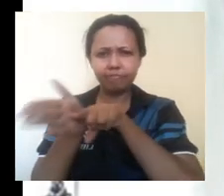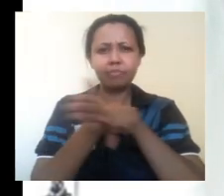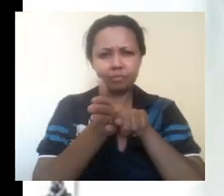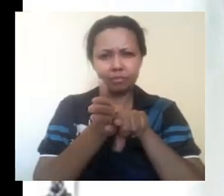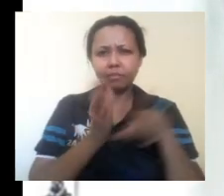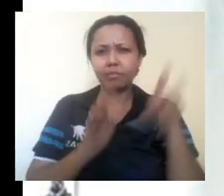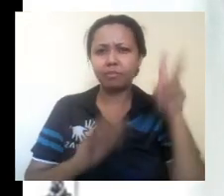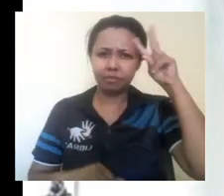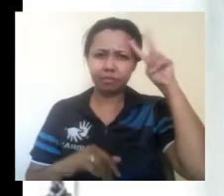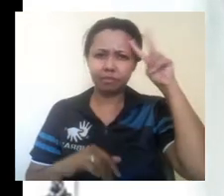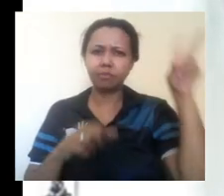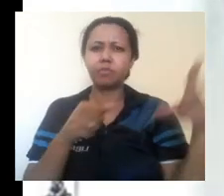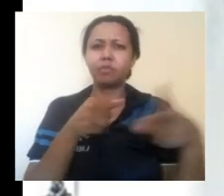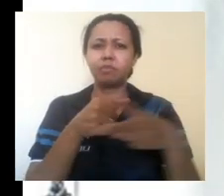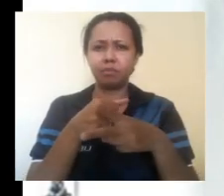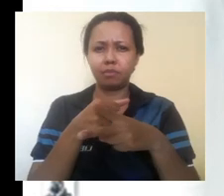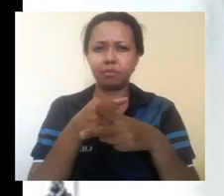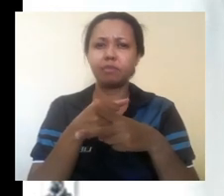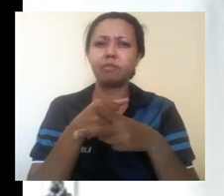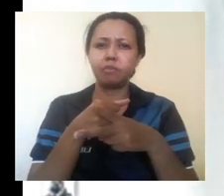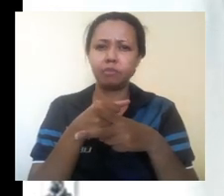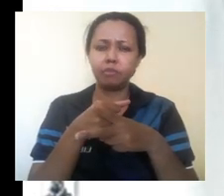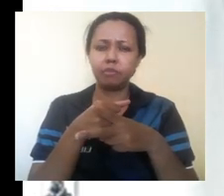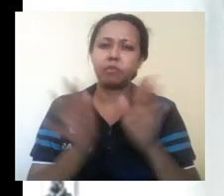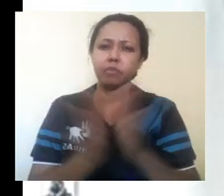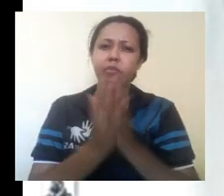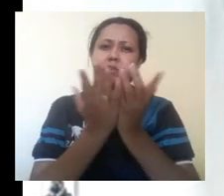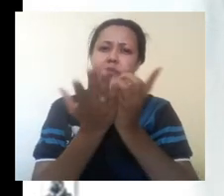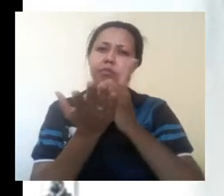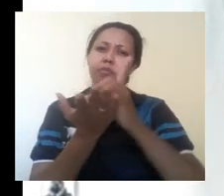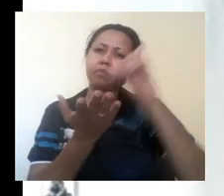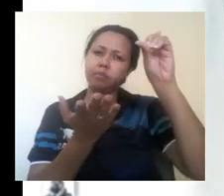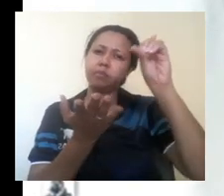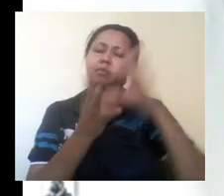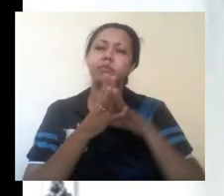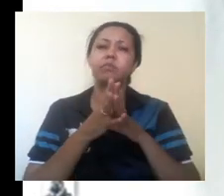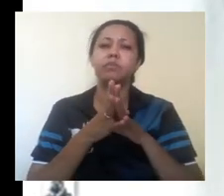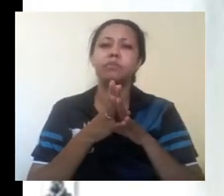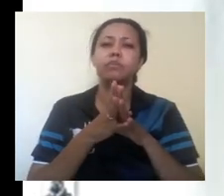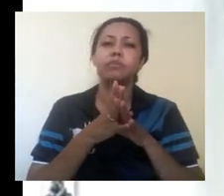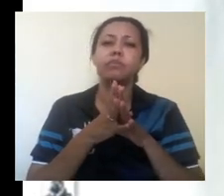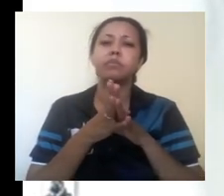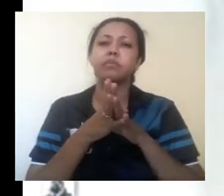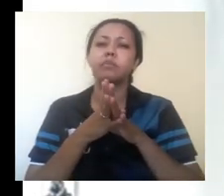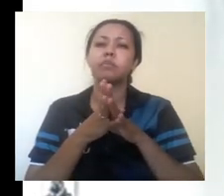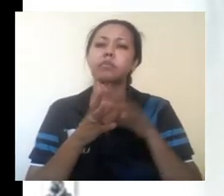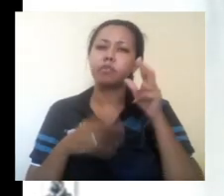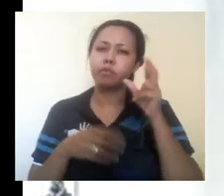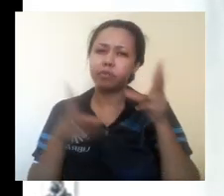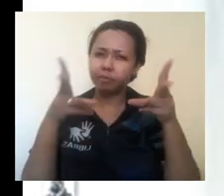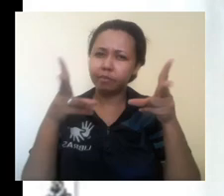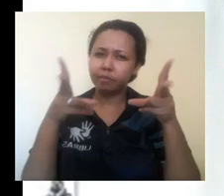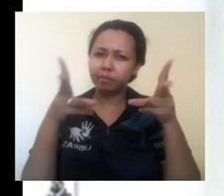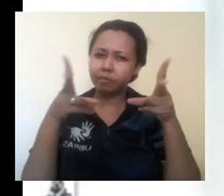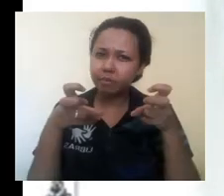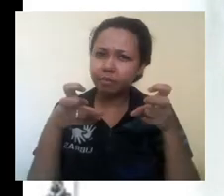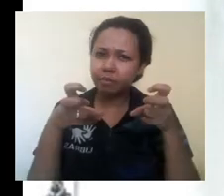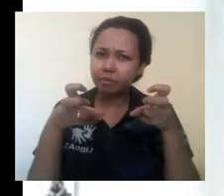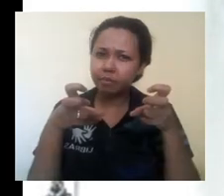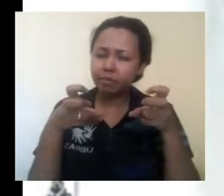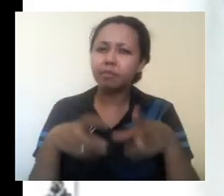viúvas. Em Salmos tem muita passagem que fala do que Deus, do cuidado que Deus tem com a viúva. Você que é viúva, o Senhor